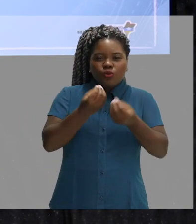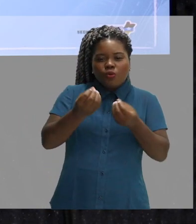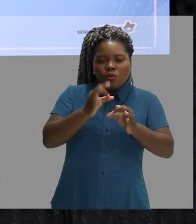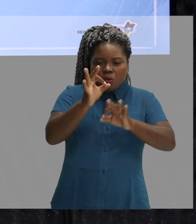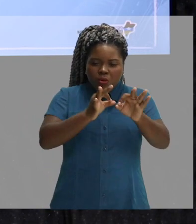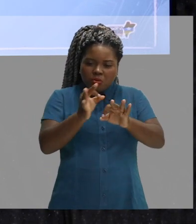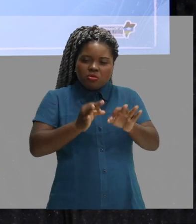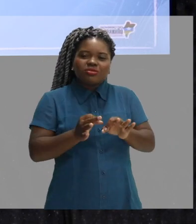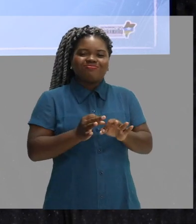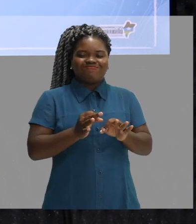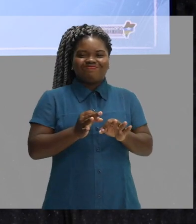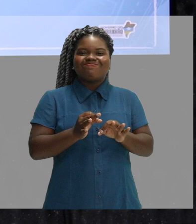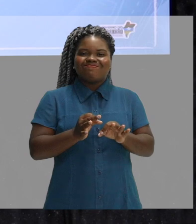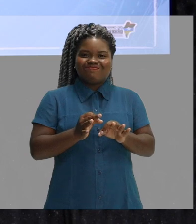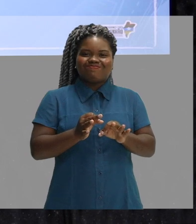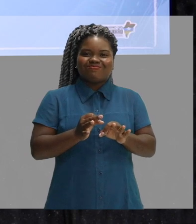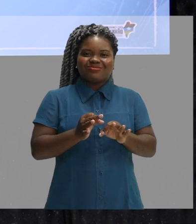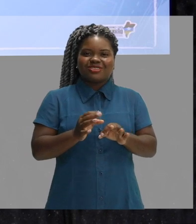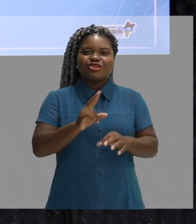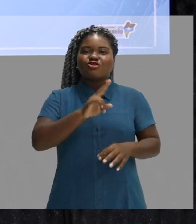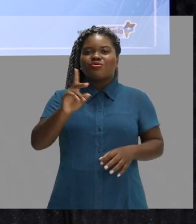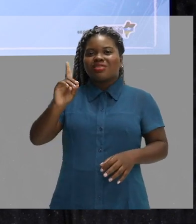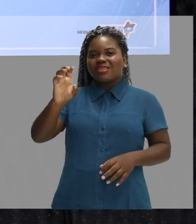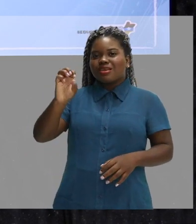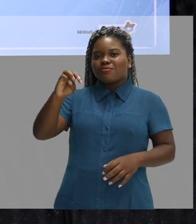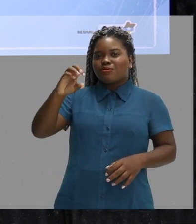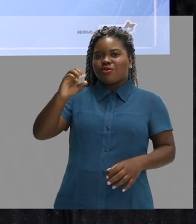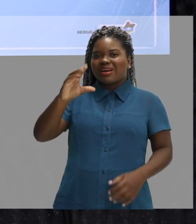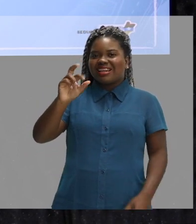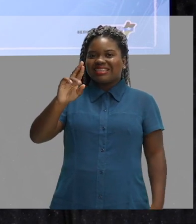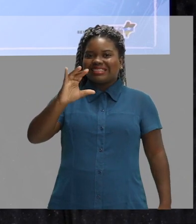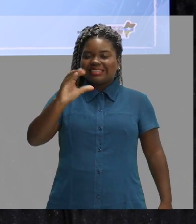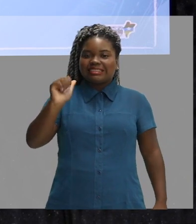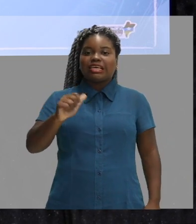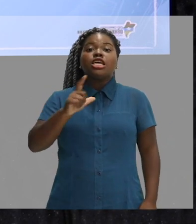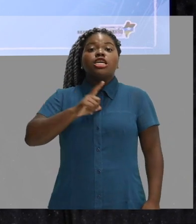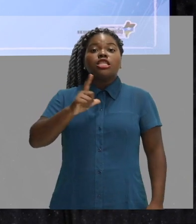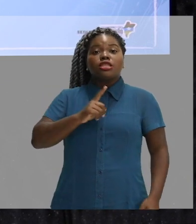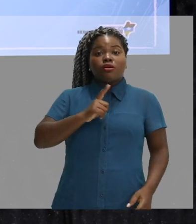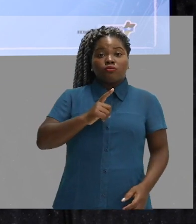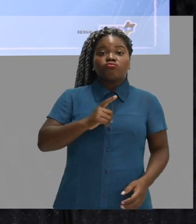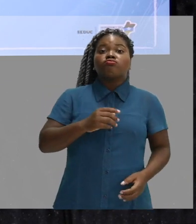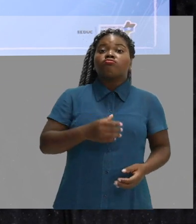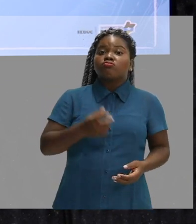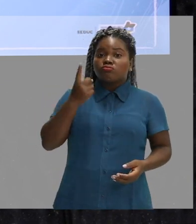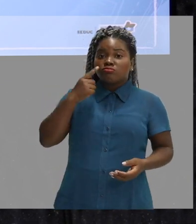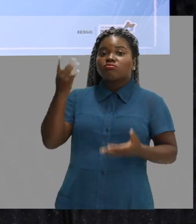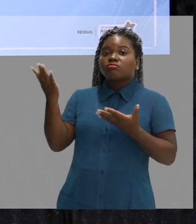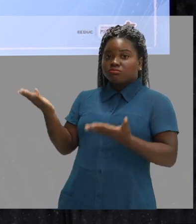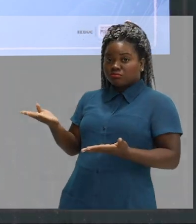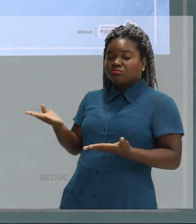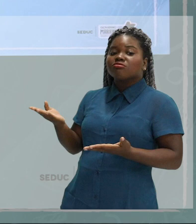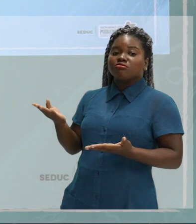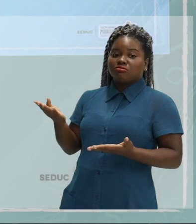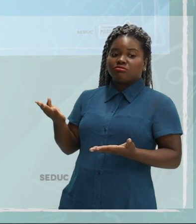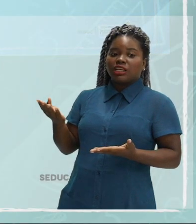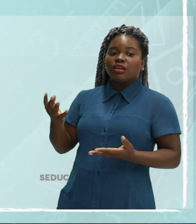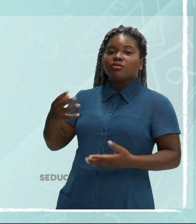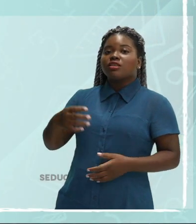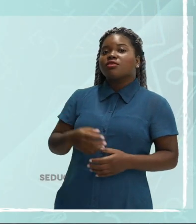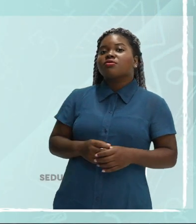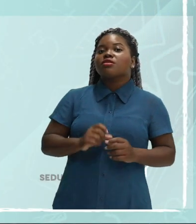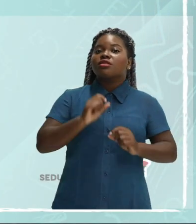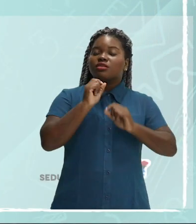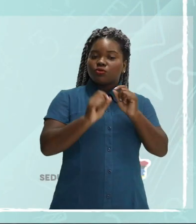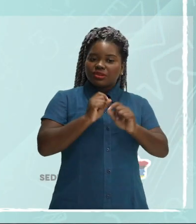chamada democracia. Fechado? Então acompanhe aqui comigo os tópicos da aula de hoje para a gente não se perder pelo caminho. Vamos lá. Primeiro